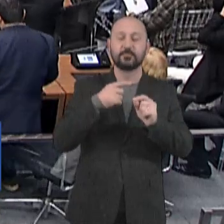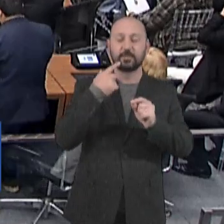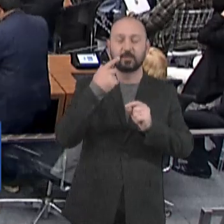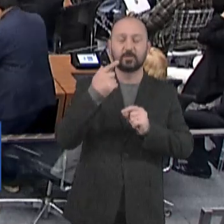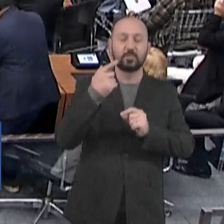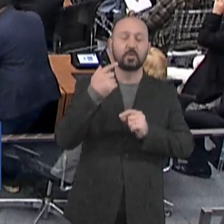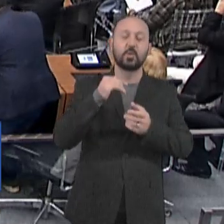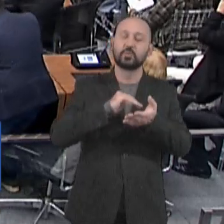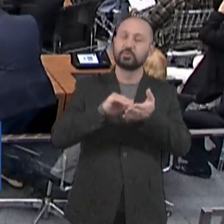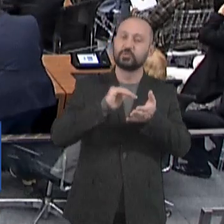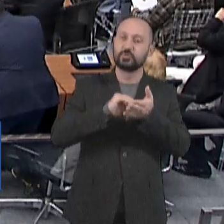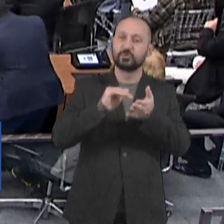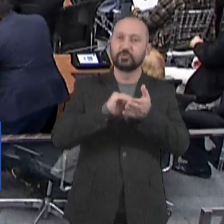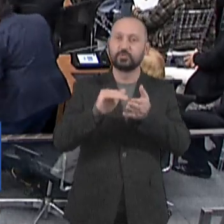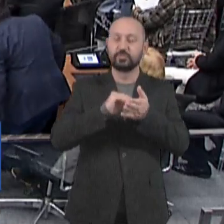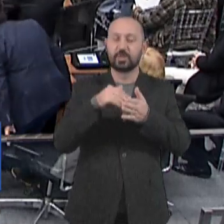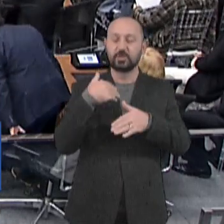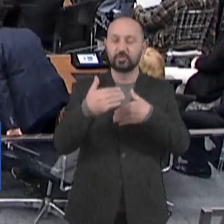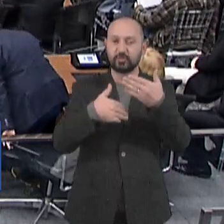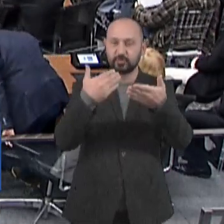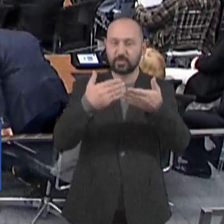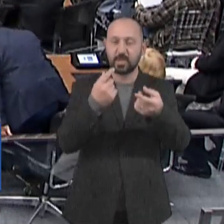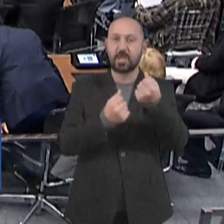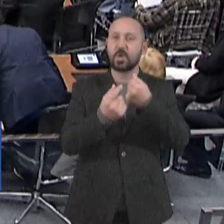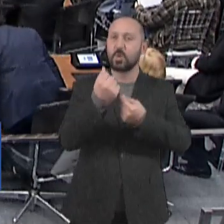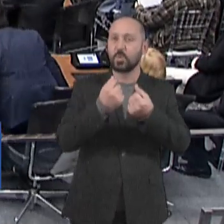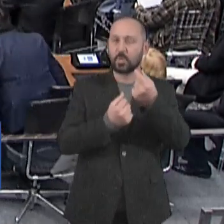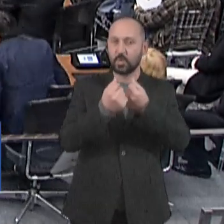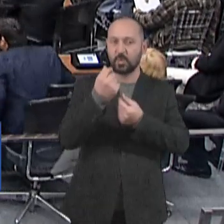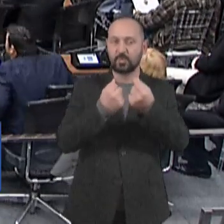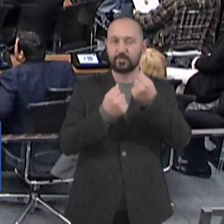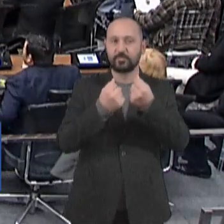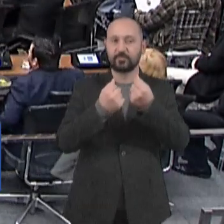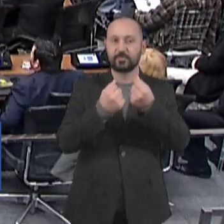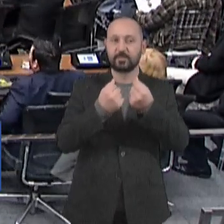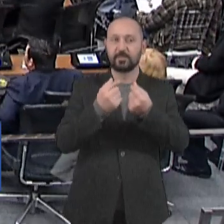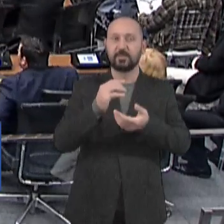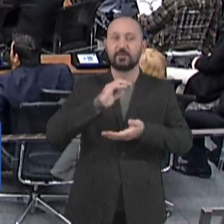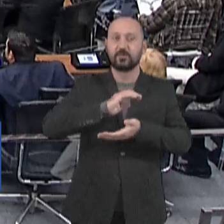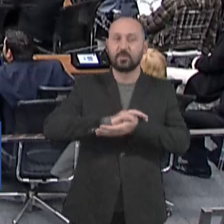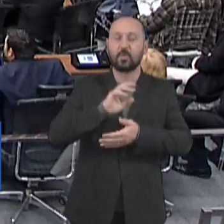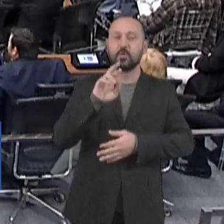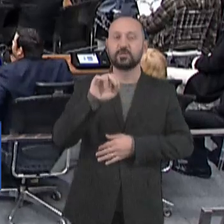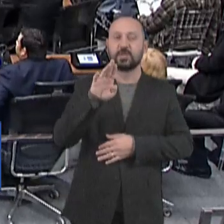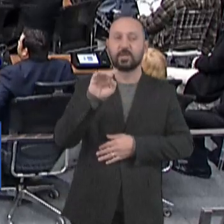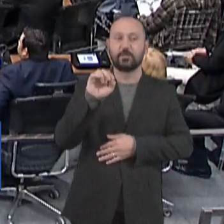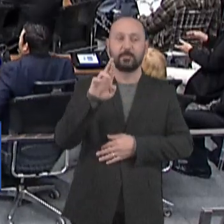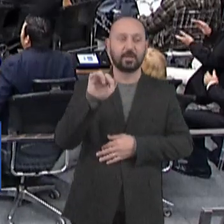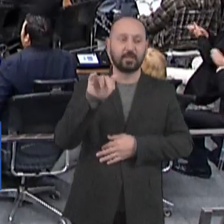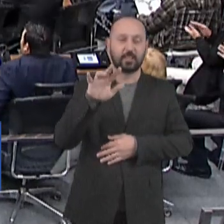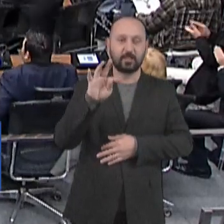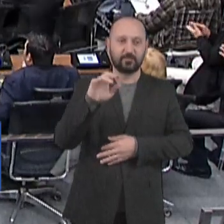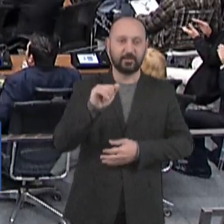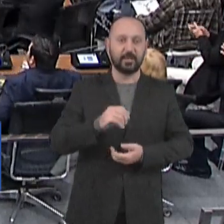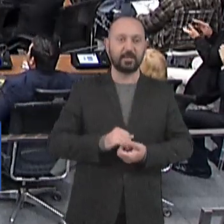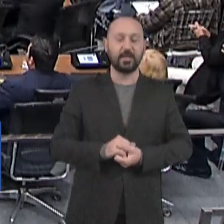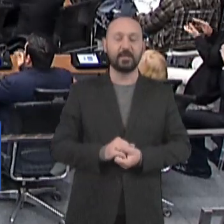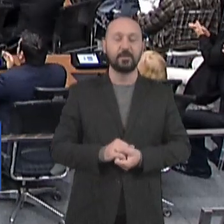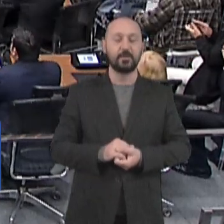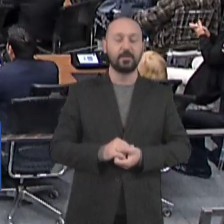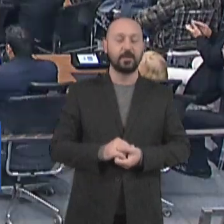pelo secretário executivo de Desenvolvimento Econômico da Semadesc, Rogério Beretta.